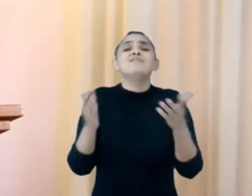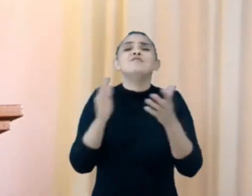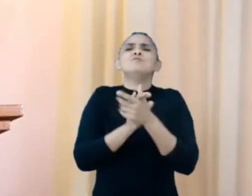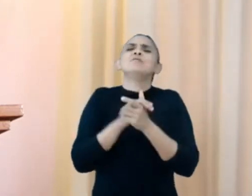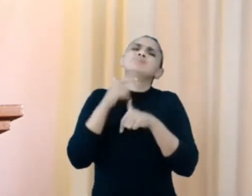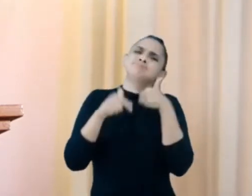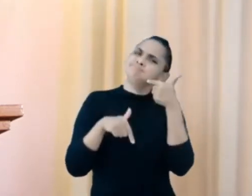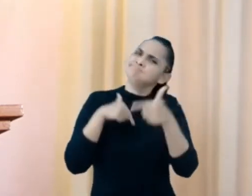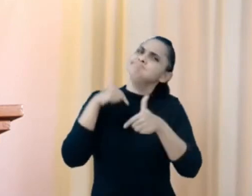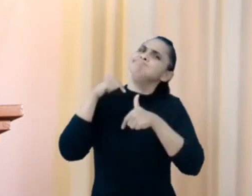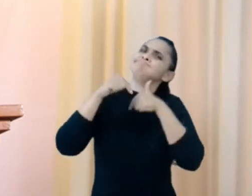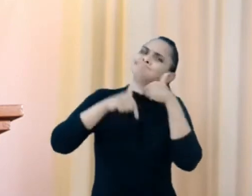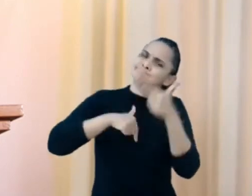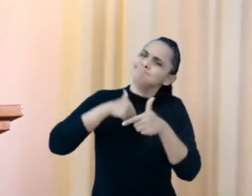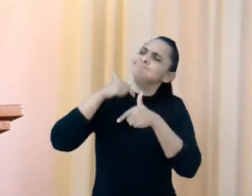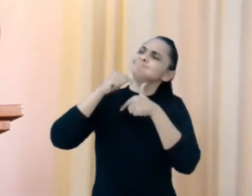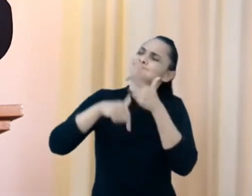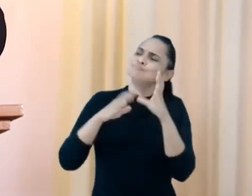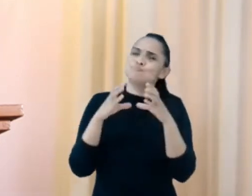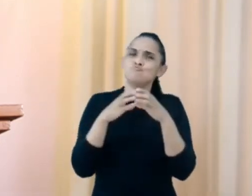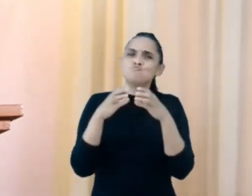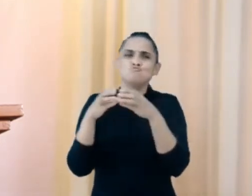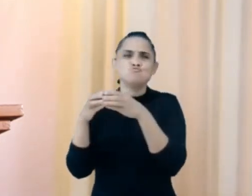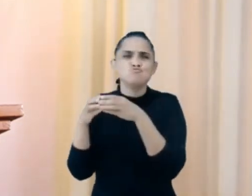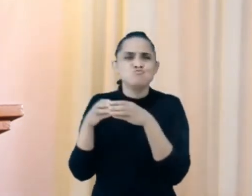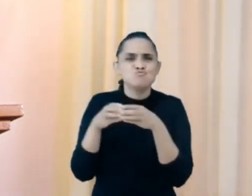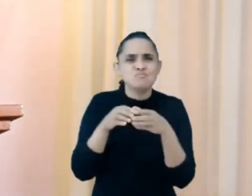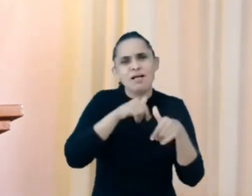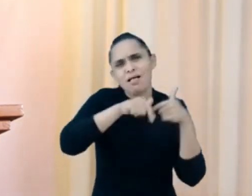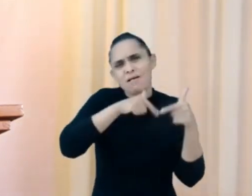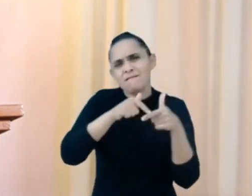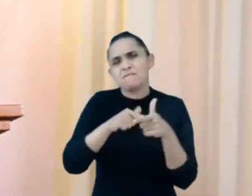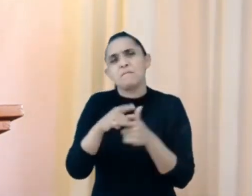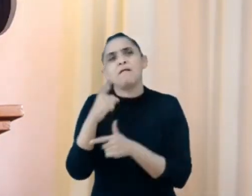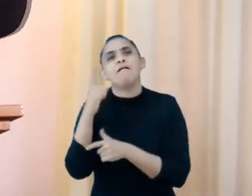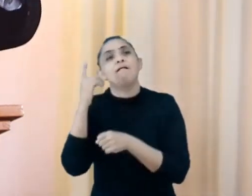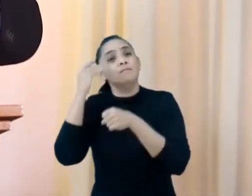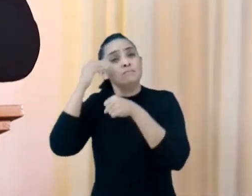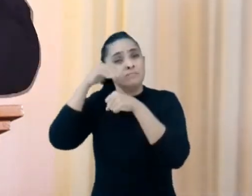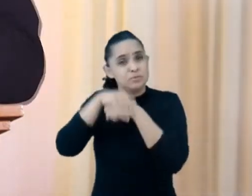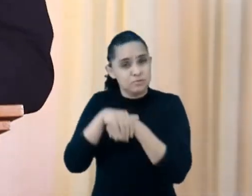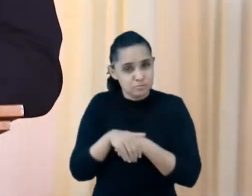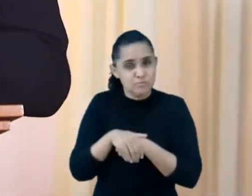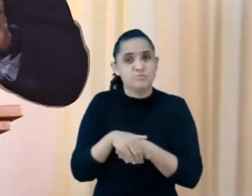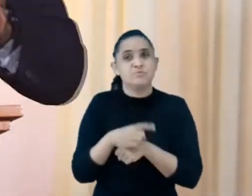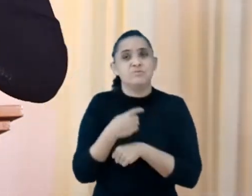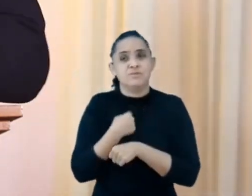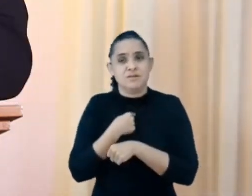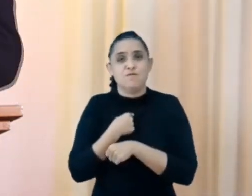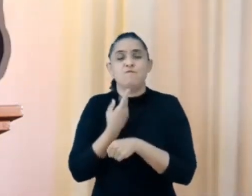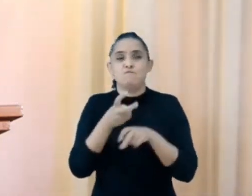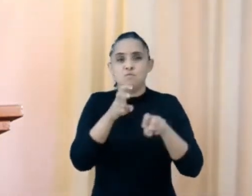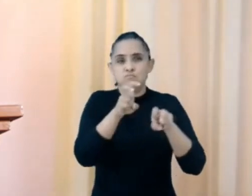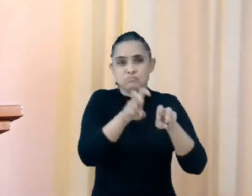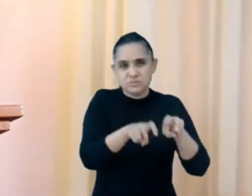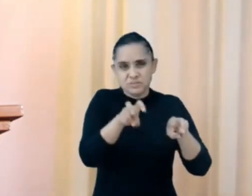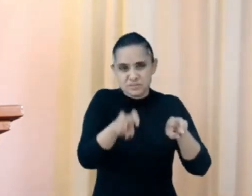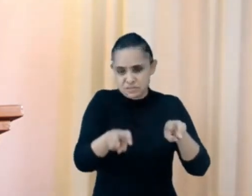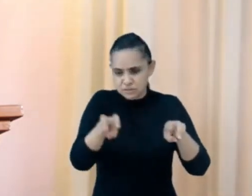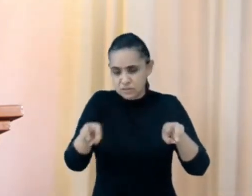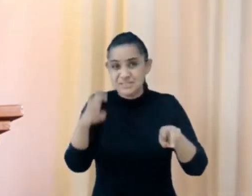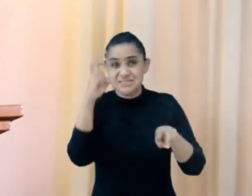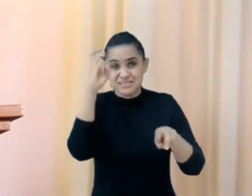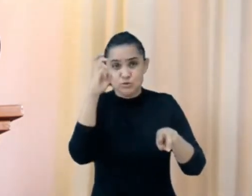saúde. E na primeira noite, o irmão Moisés disse assim: olha, eu vou colocar mais 5 cadeiras e esperamos encher essas